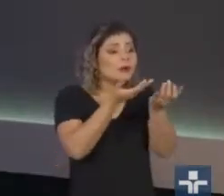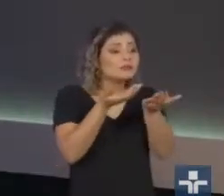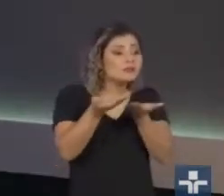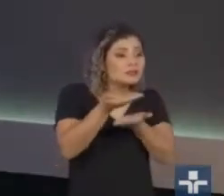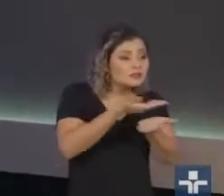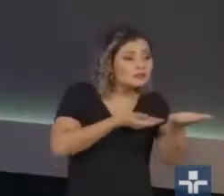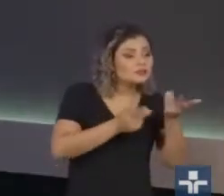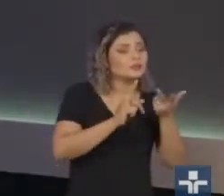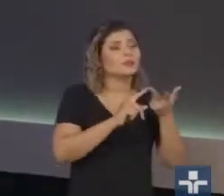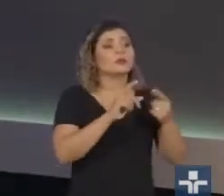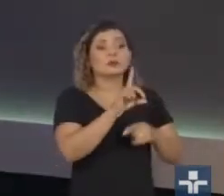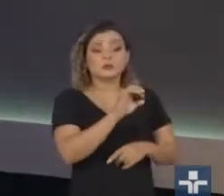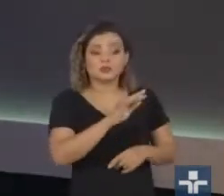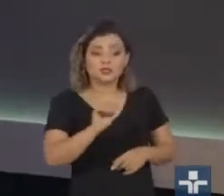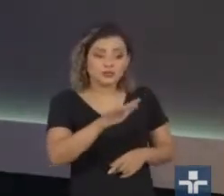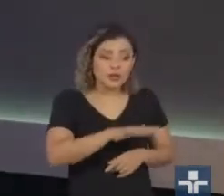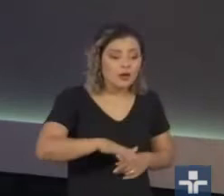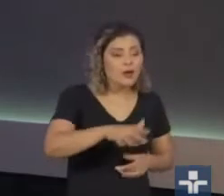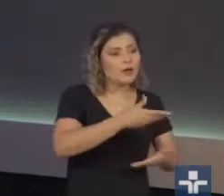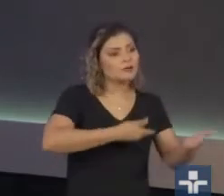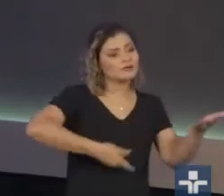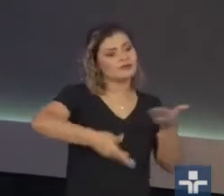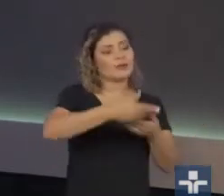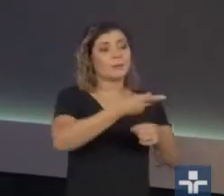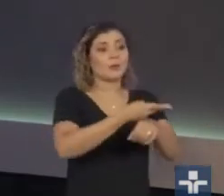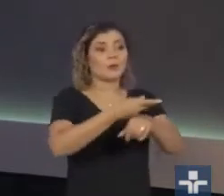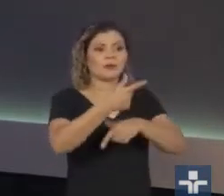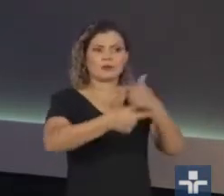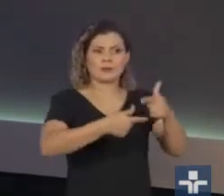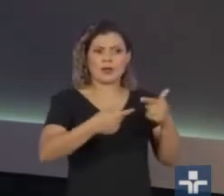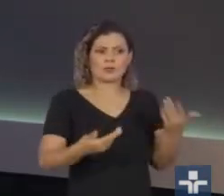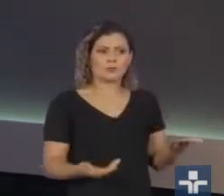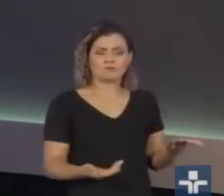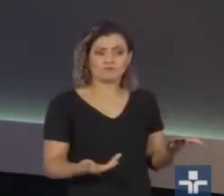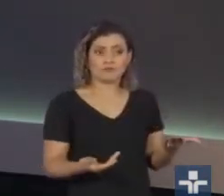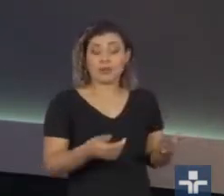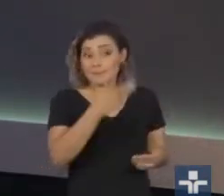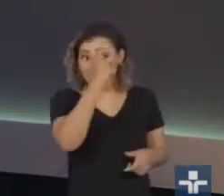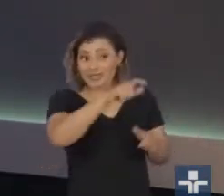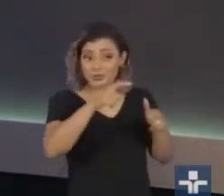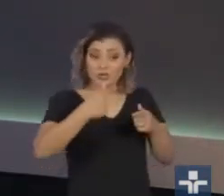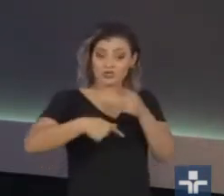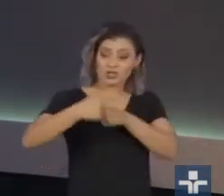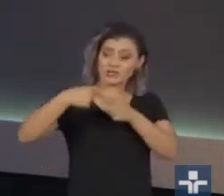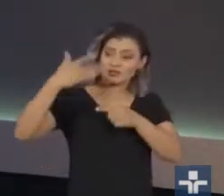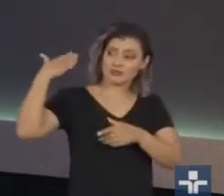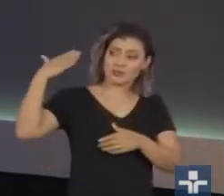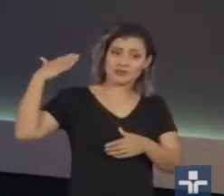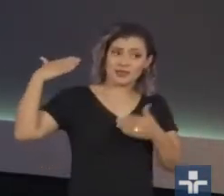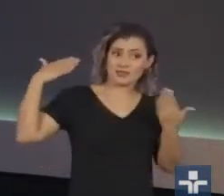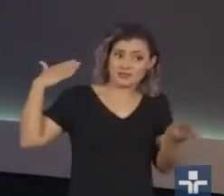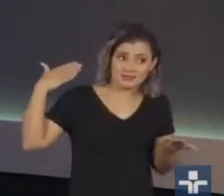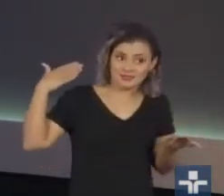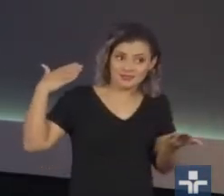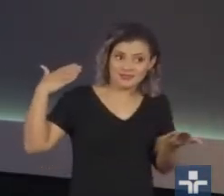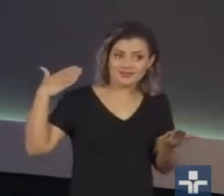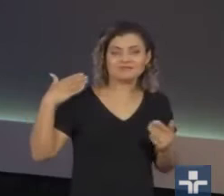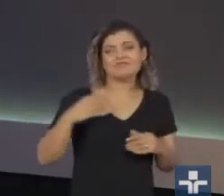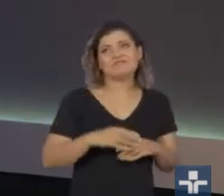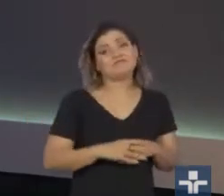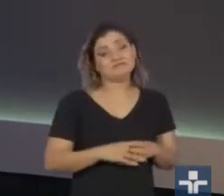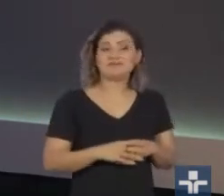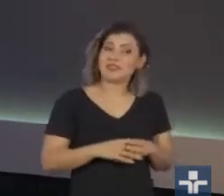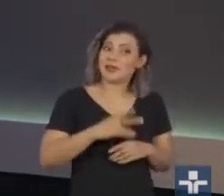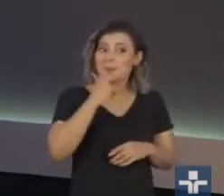no ambiente digital em busca de um emprego. Quem é de gerações anteriores já